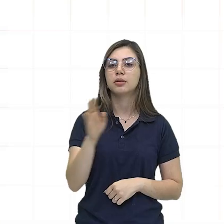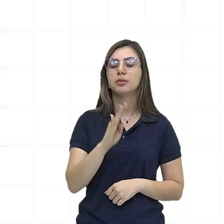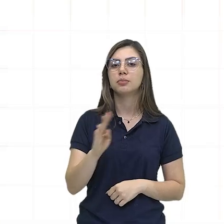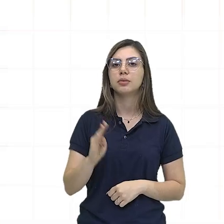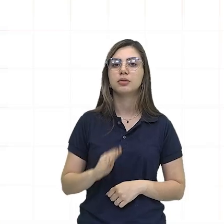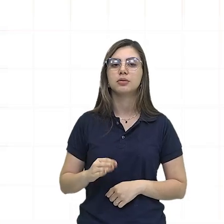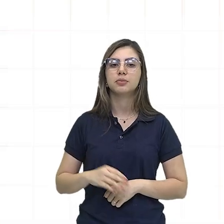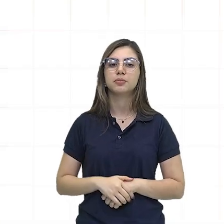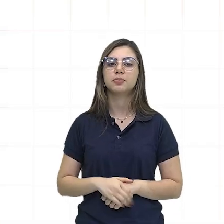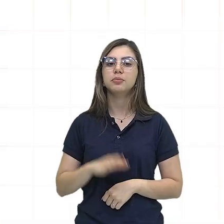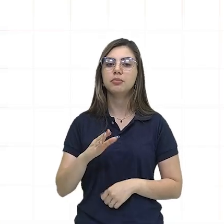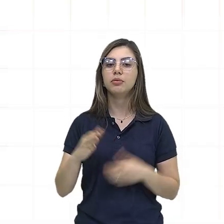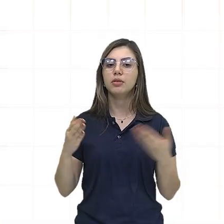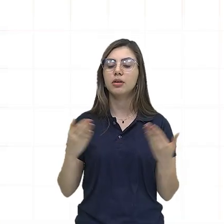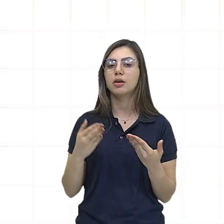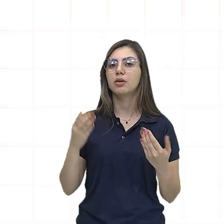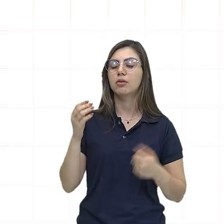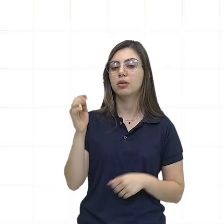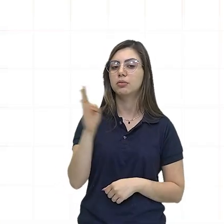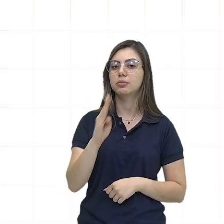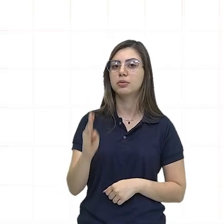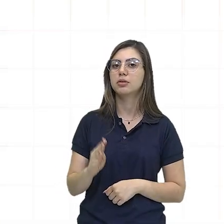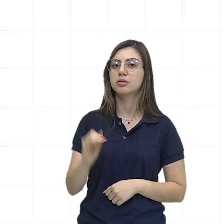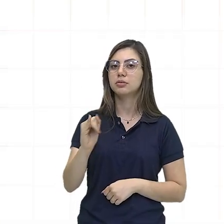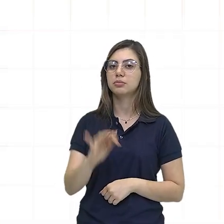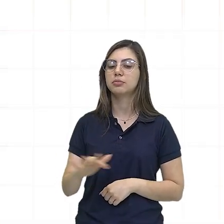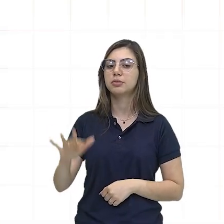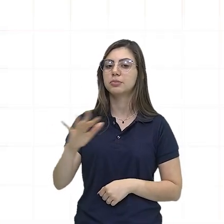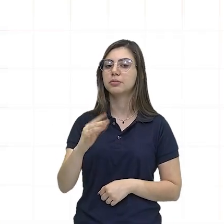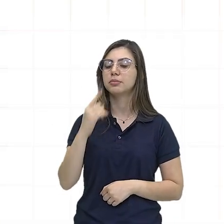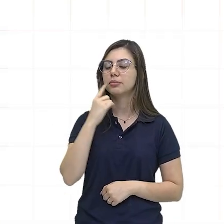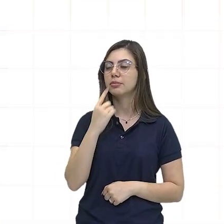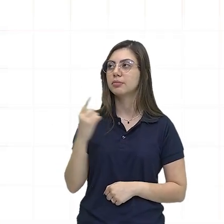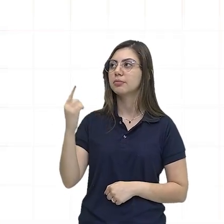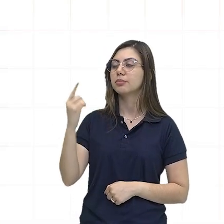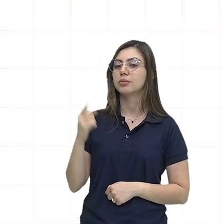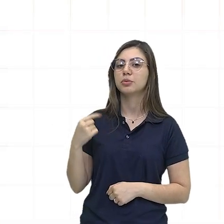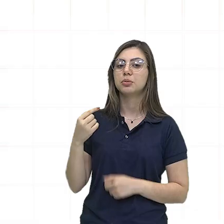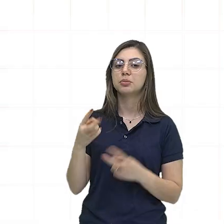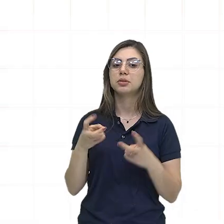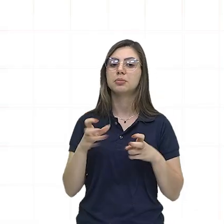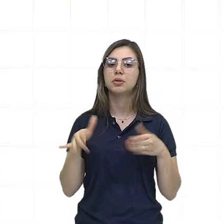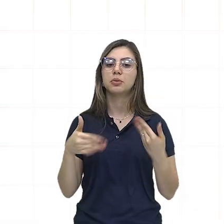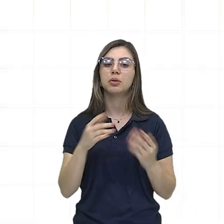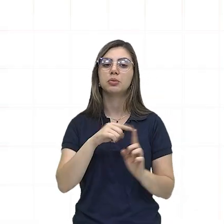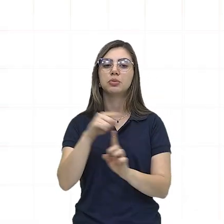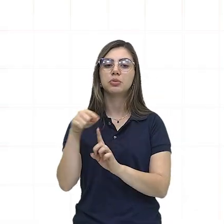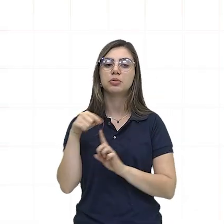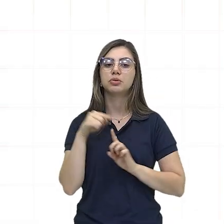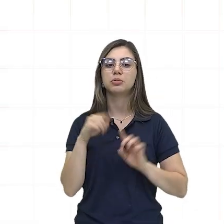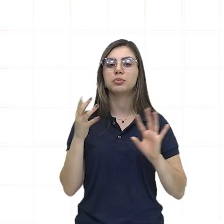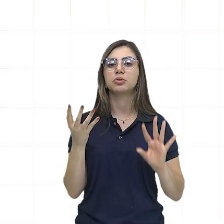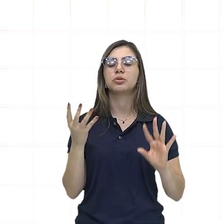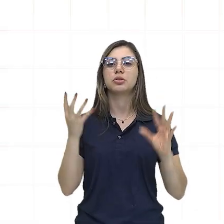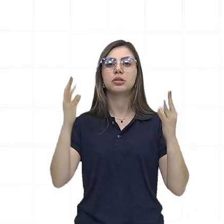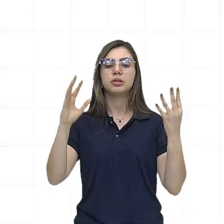Brasil. Neste mapa, nós vamos identificar os tipos climáticos do